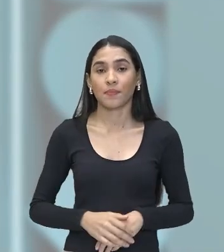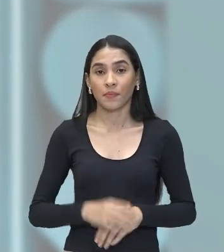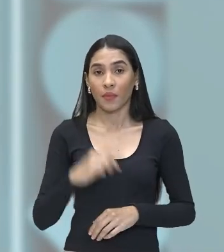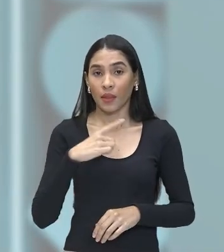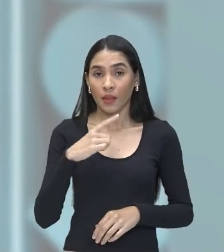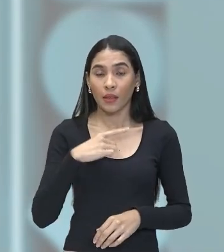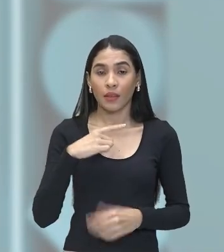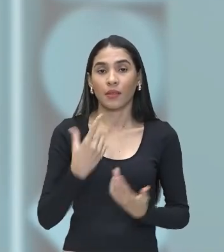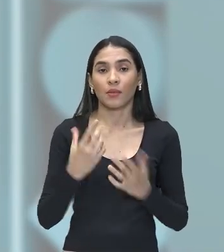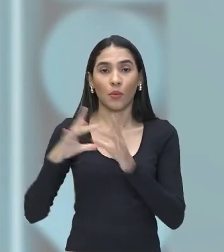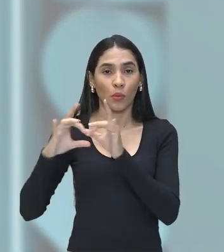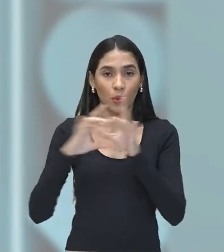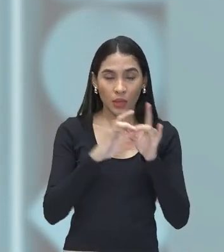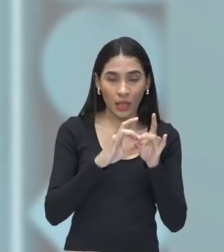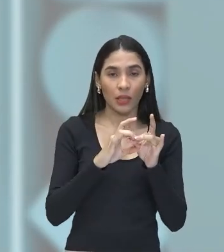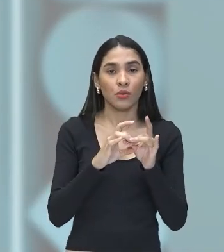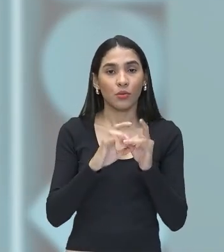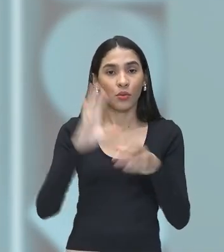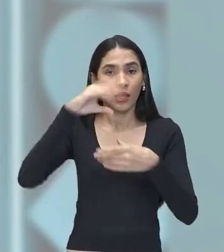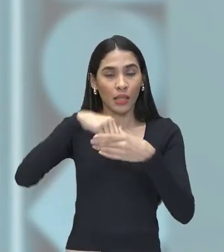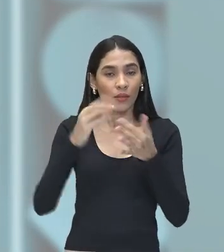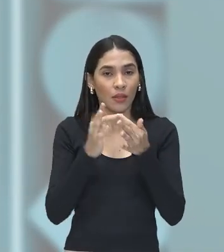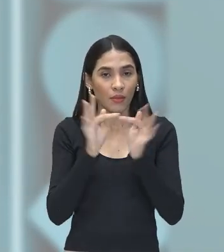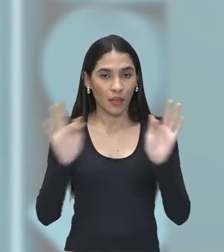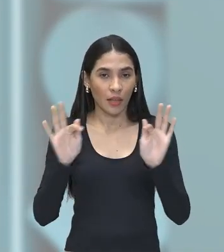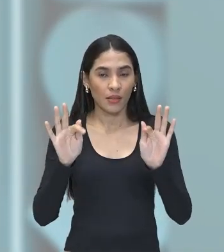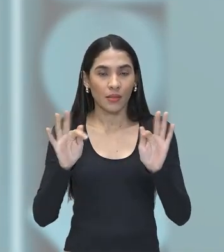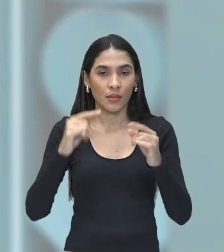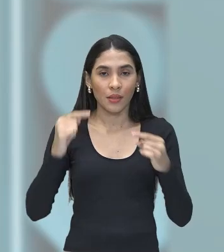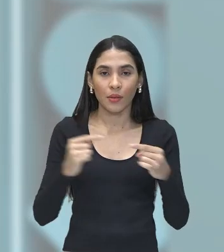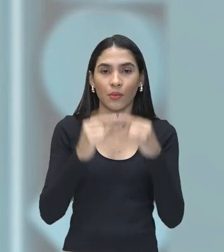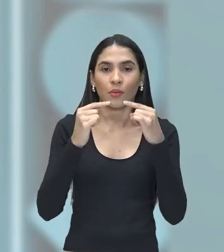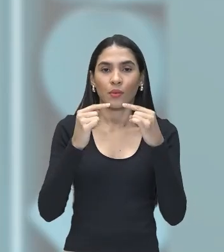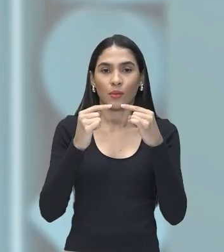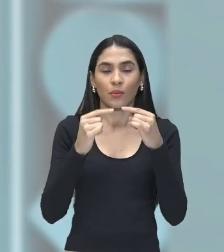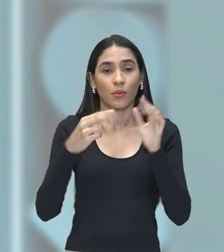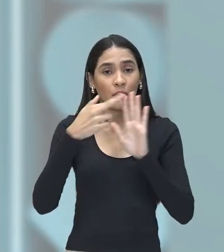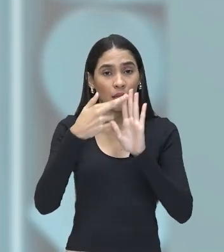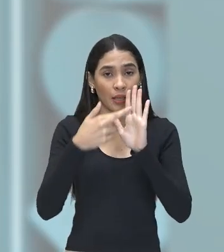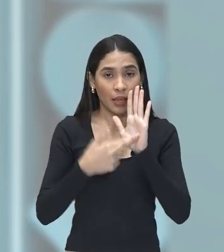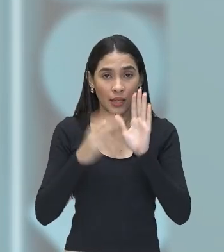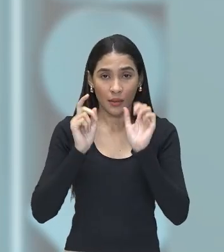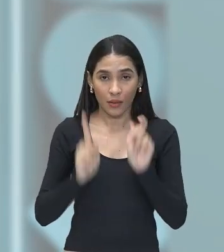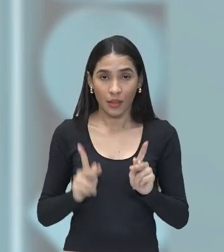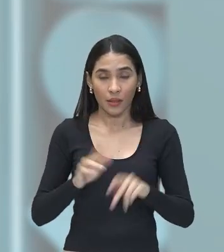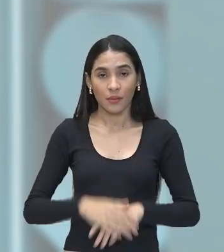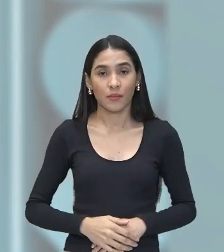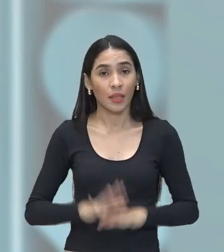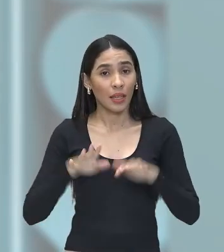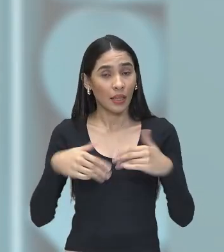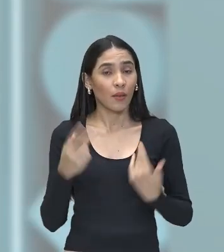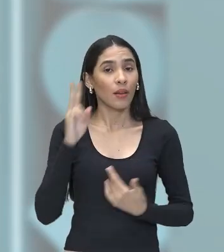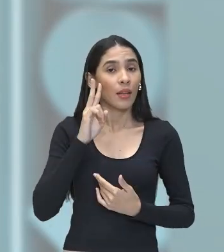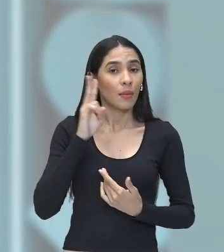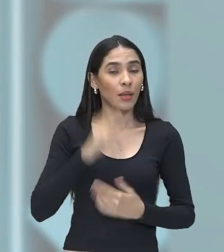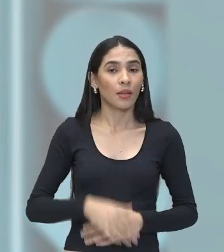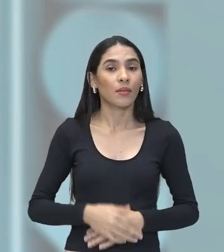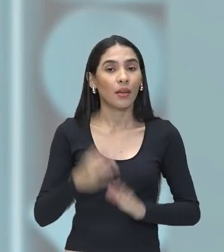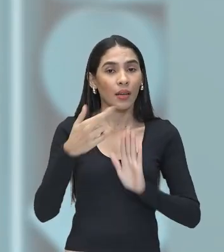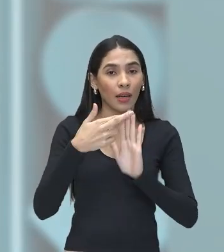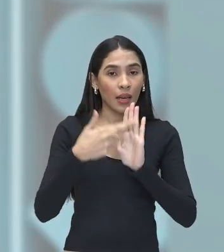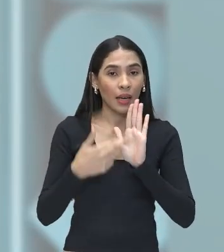o sentido, possa ter exatamente de acordo com a regra, ok? Então, lembrando que as regras